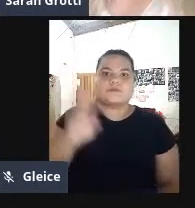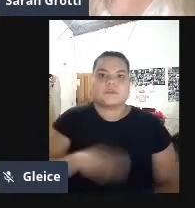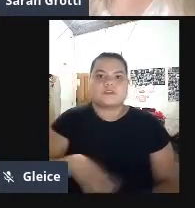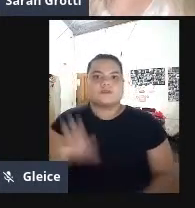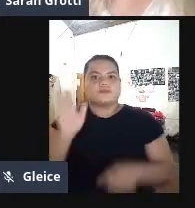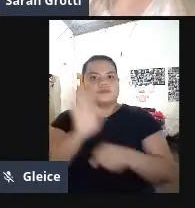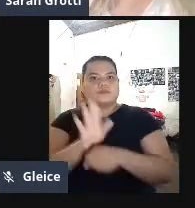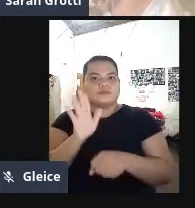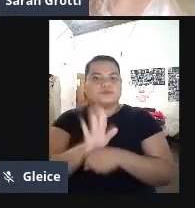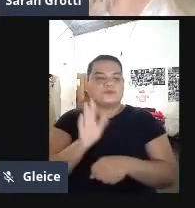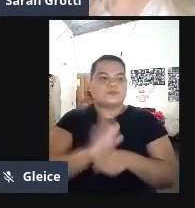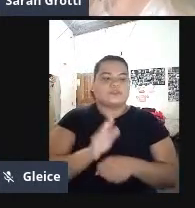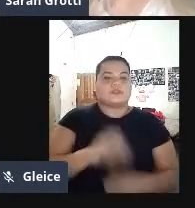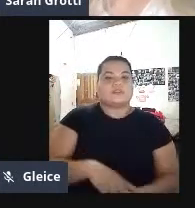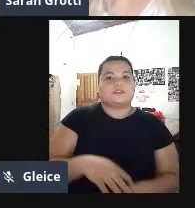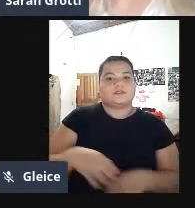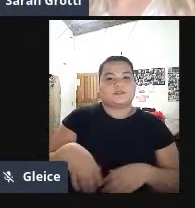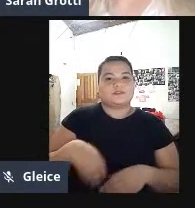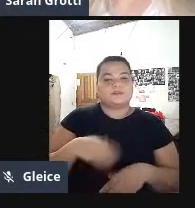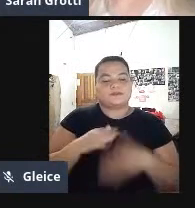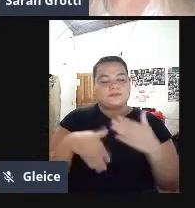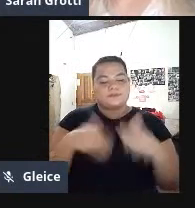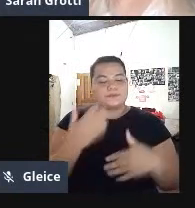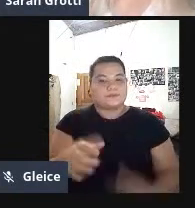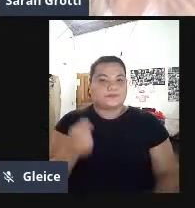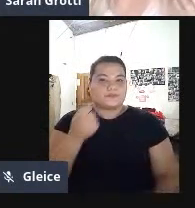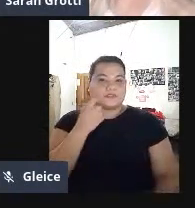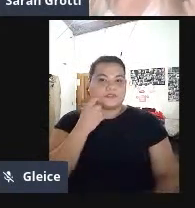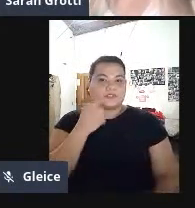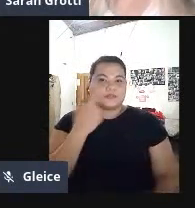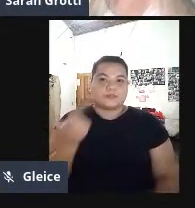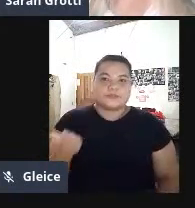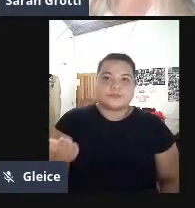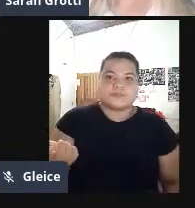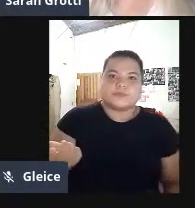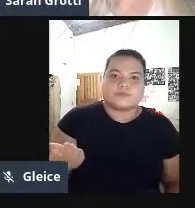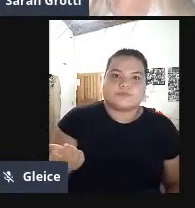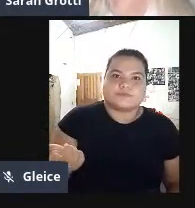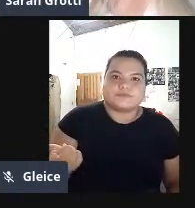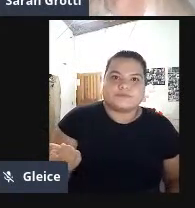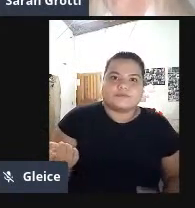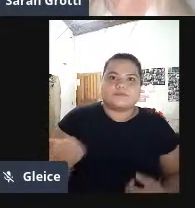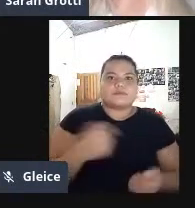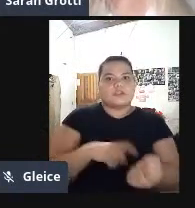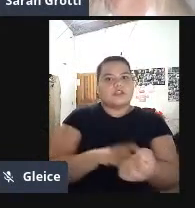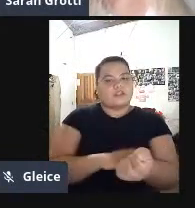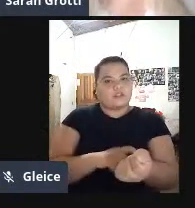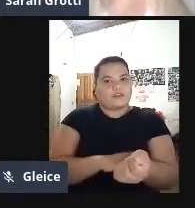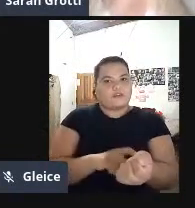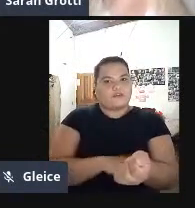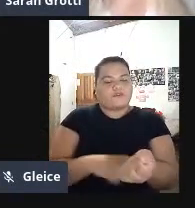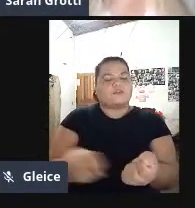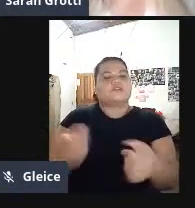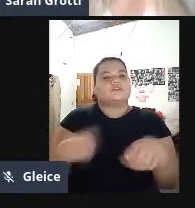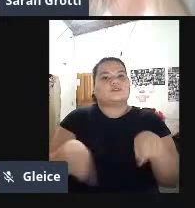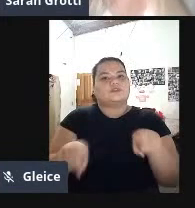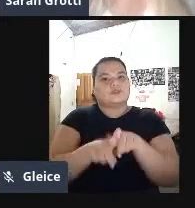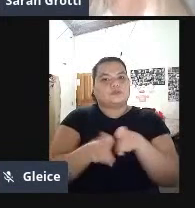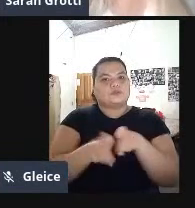estrutura dentária, estrutura dos ossos, função nervosa, coagulação sanguínea, ou seja, muito